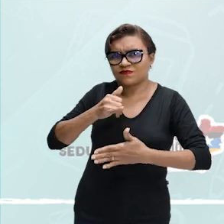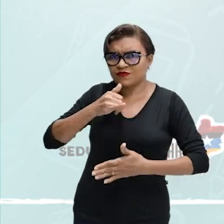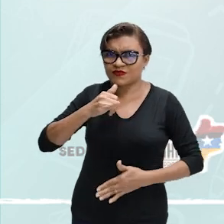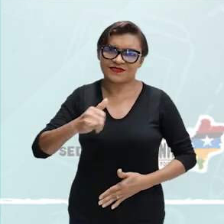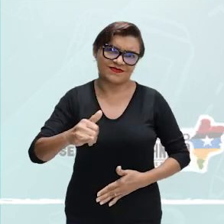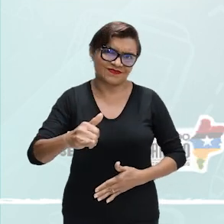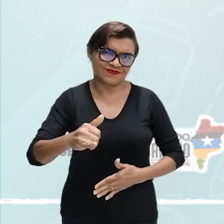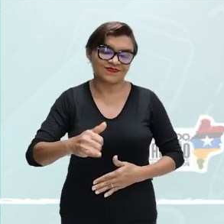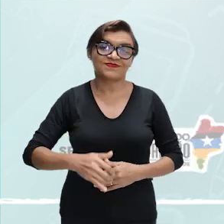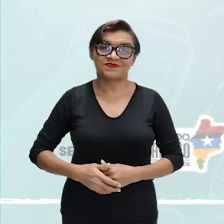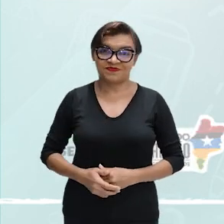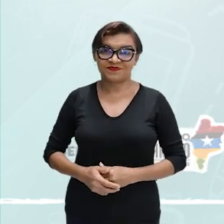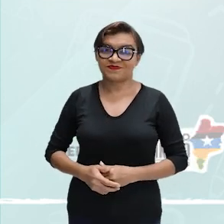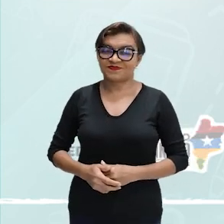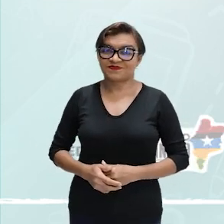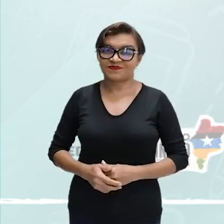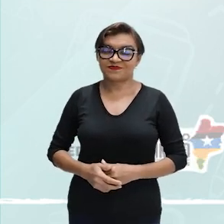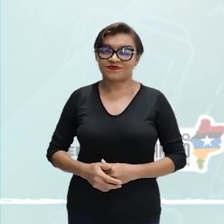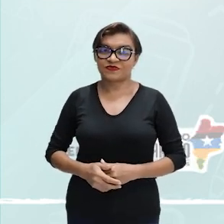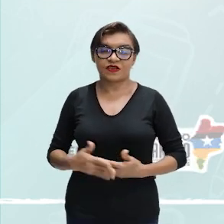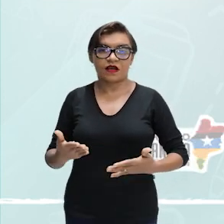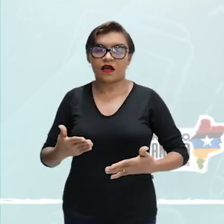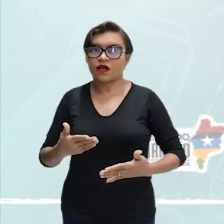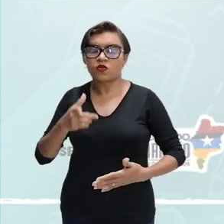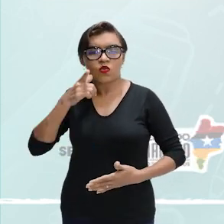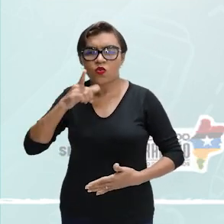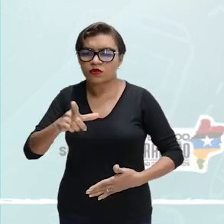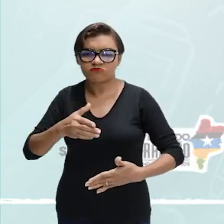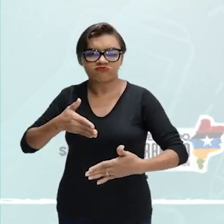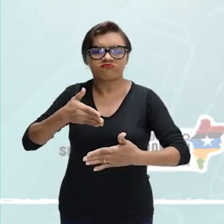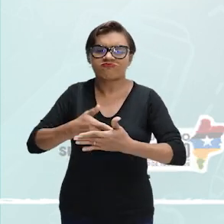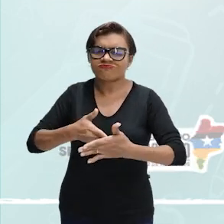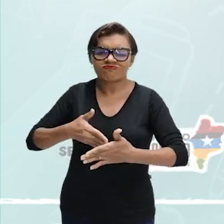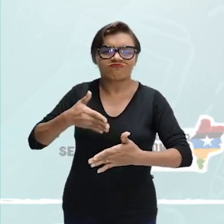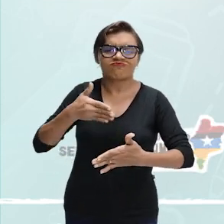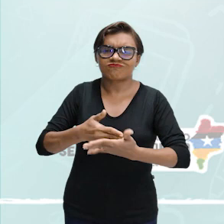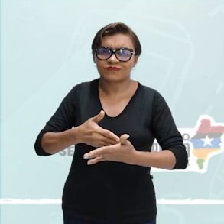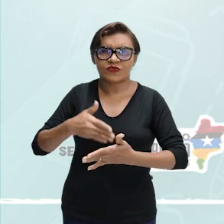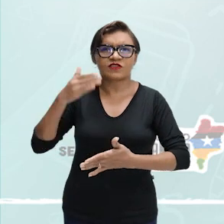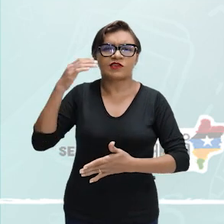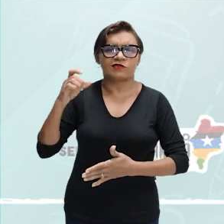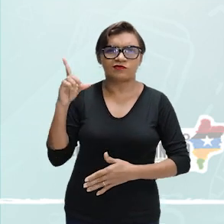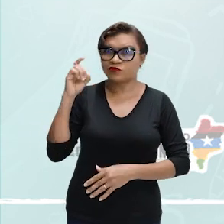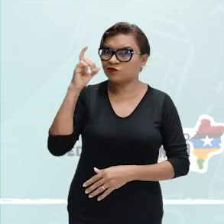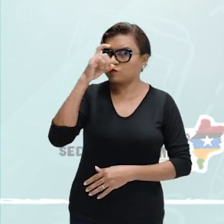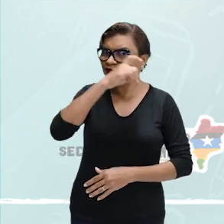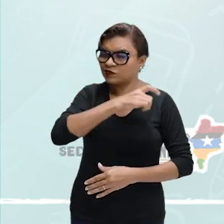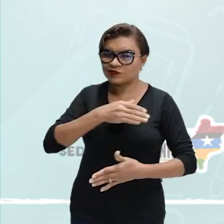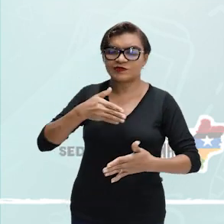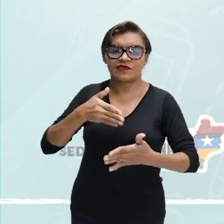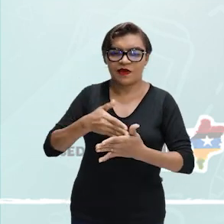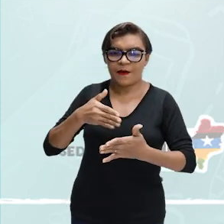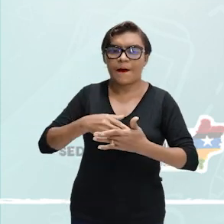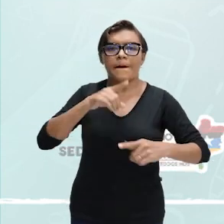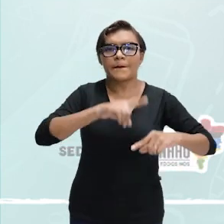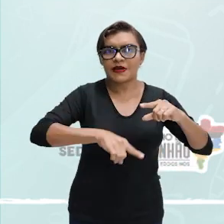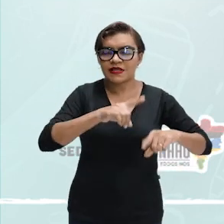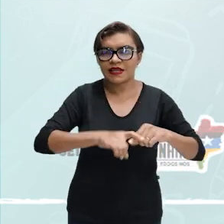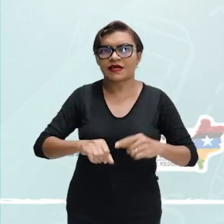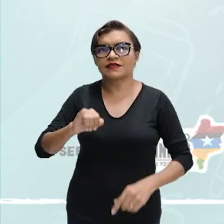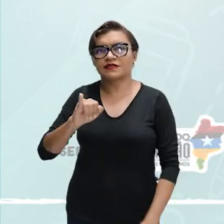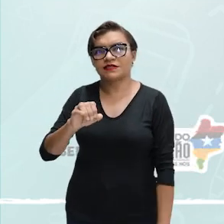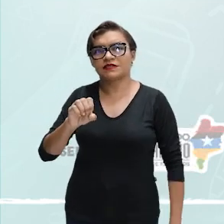elétricas. Eles impedem ou eles dificultam muito a passagem da corrente elétrica. Esses são materiais